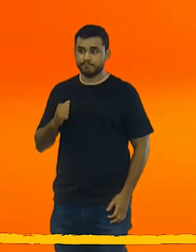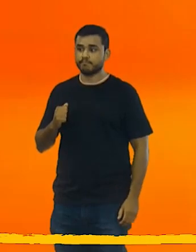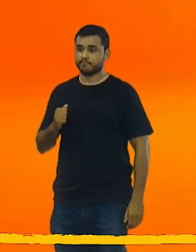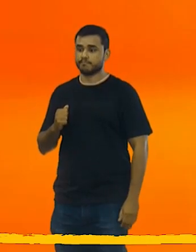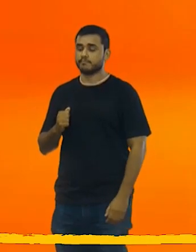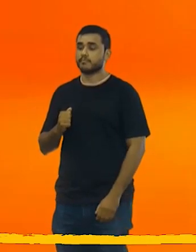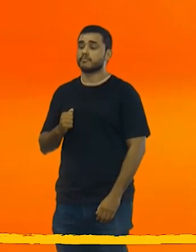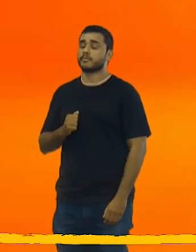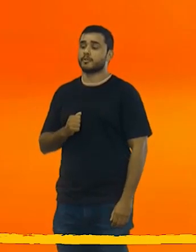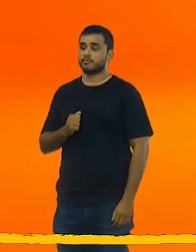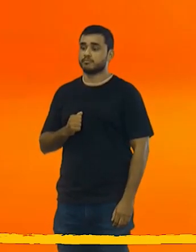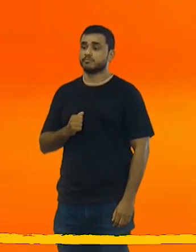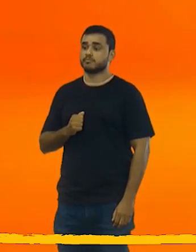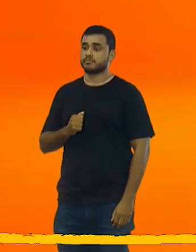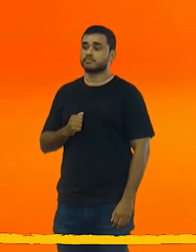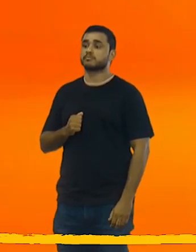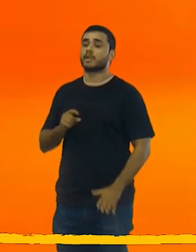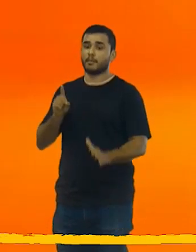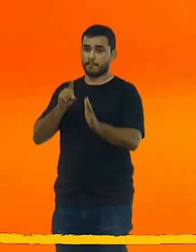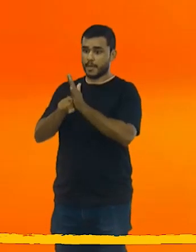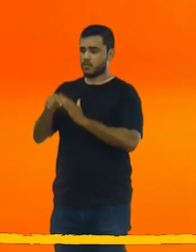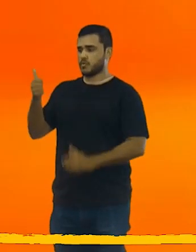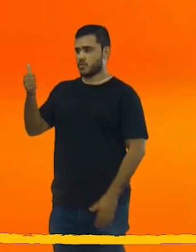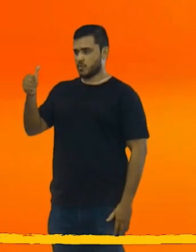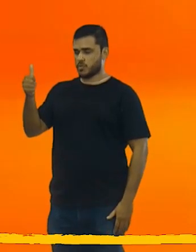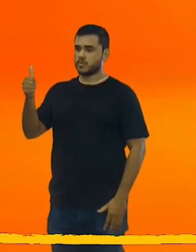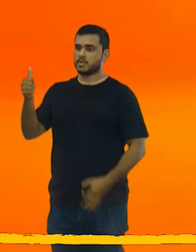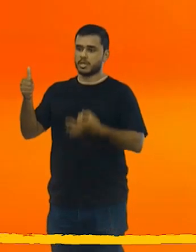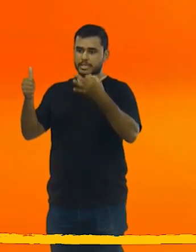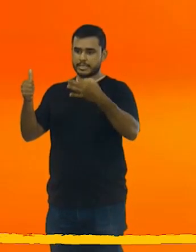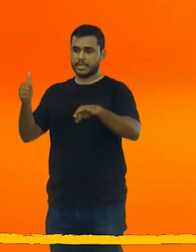número 11, letra C de casa.